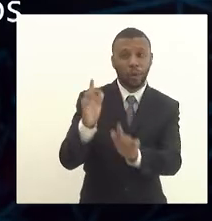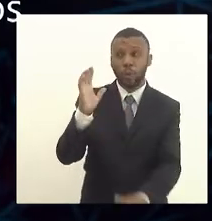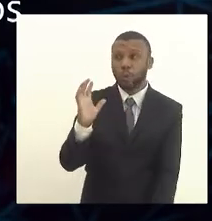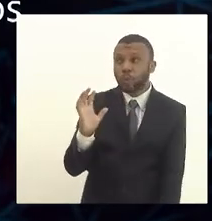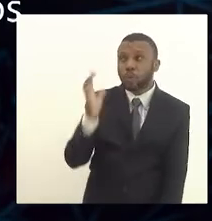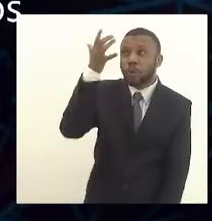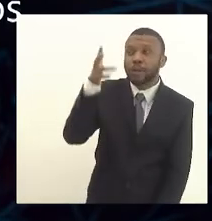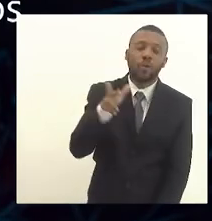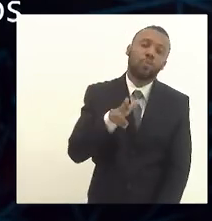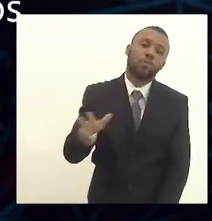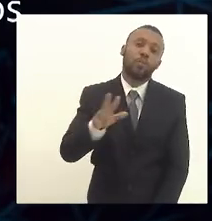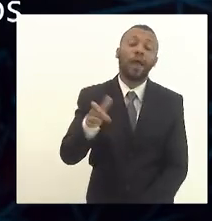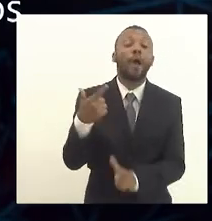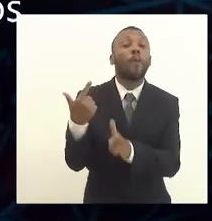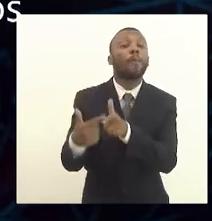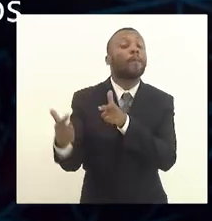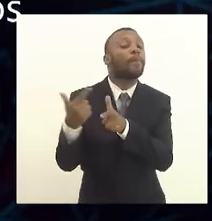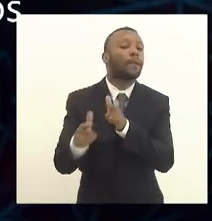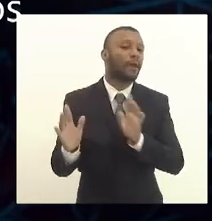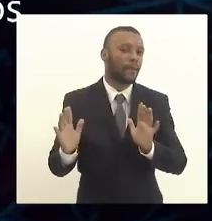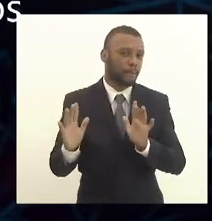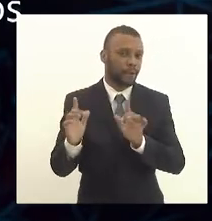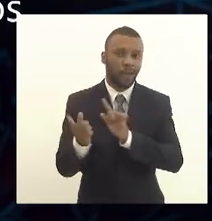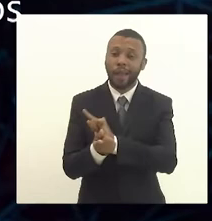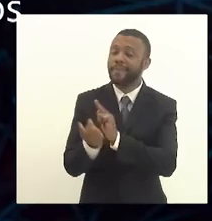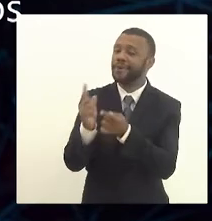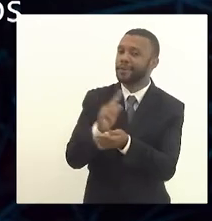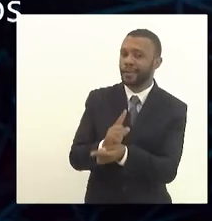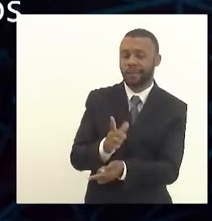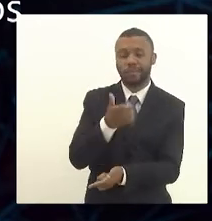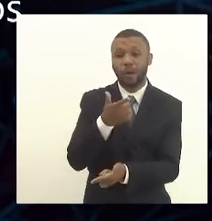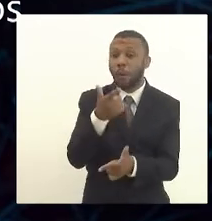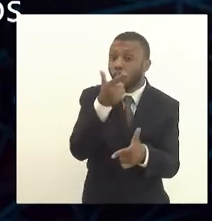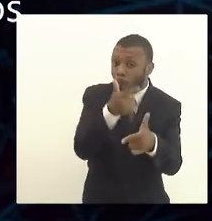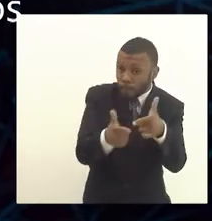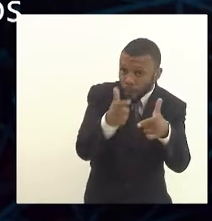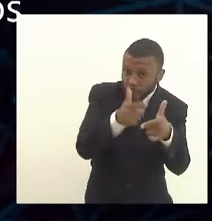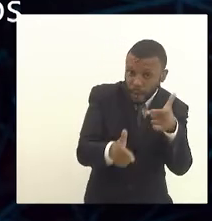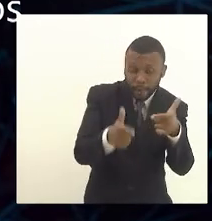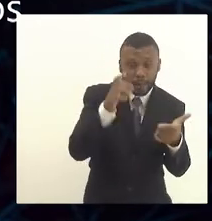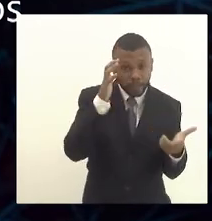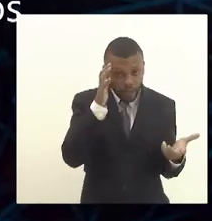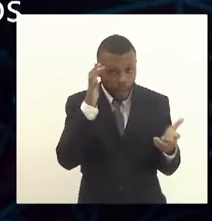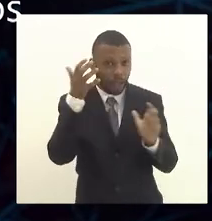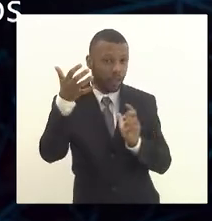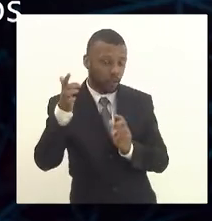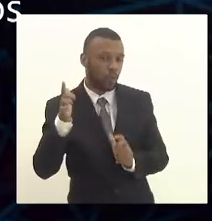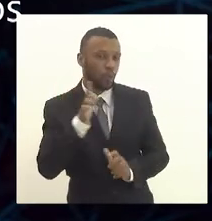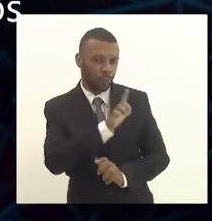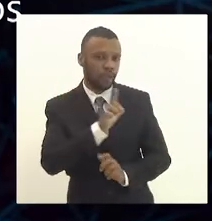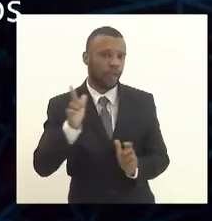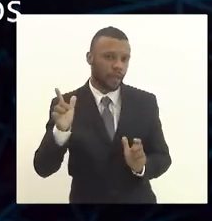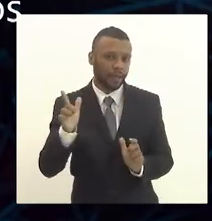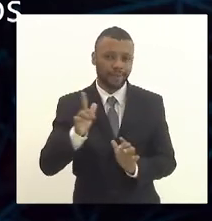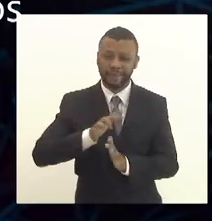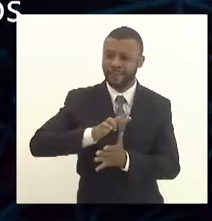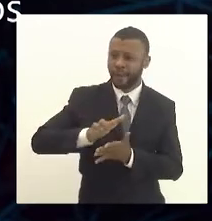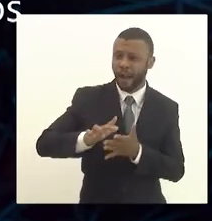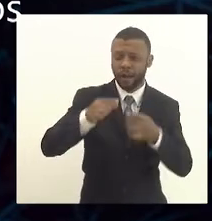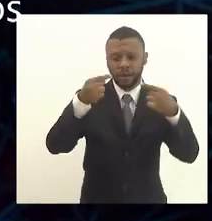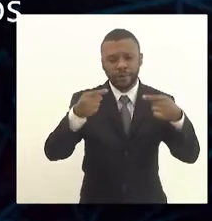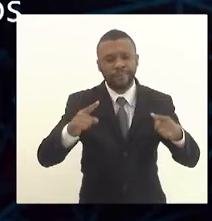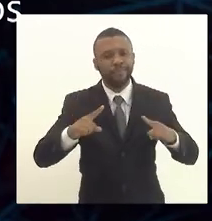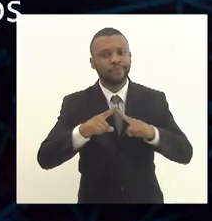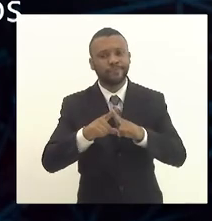problema. Vejam a inversão que existe, o problema a ser resolvido. Então, esses diversos desafios e inquietudes, né? Como